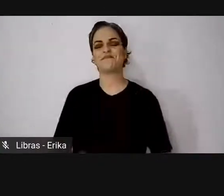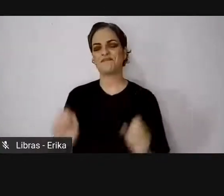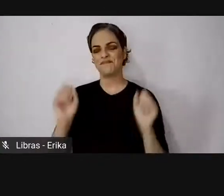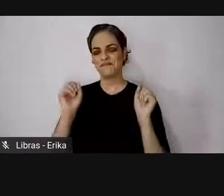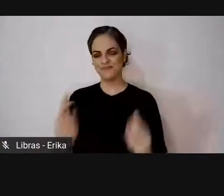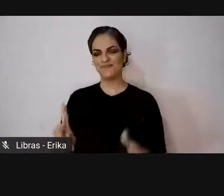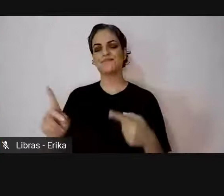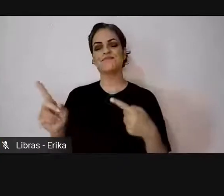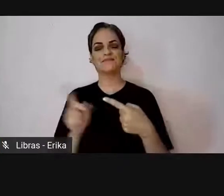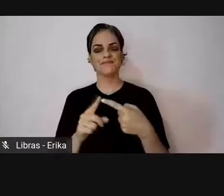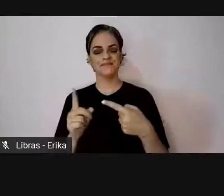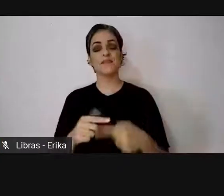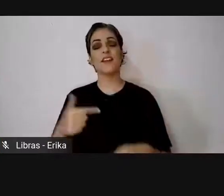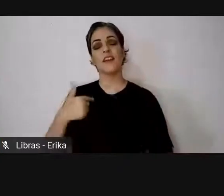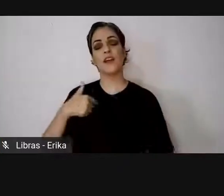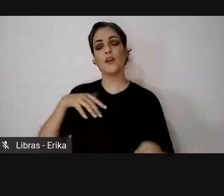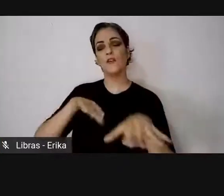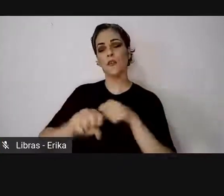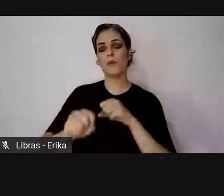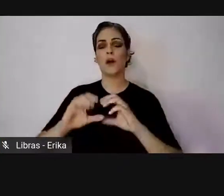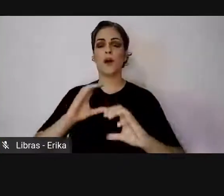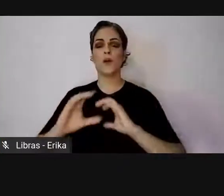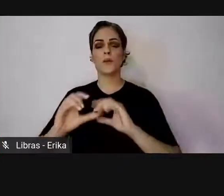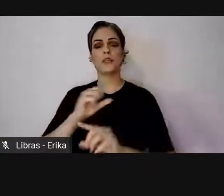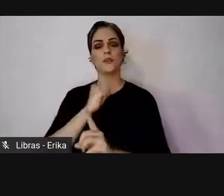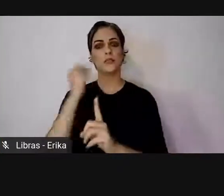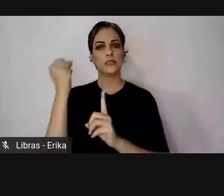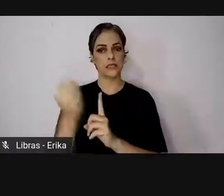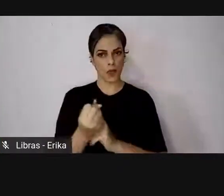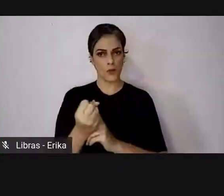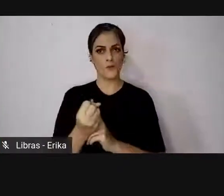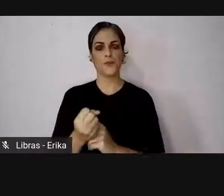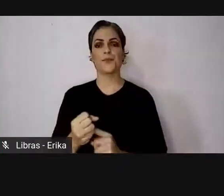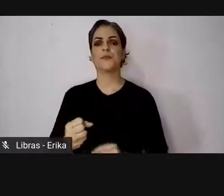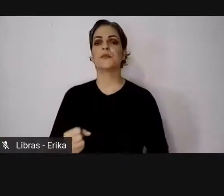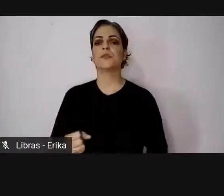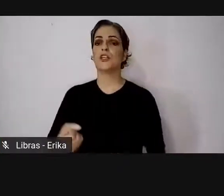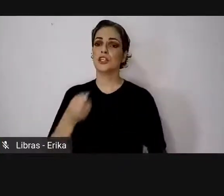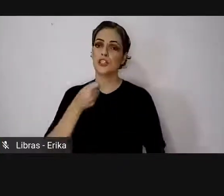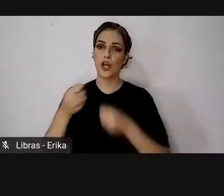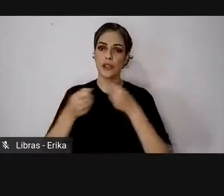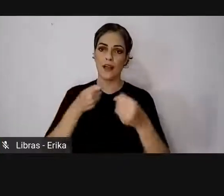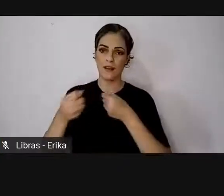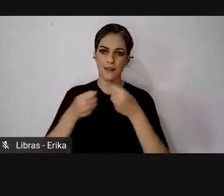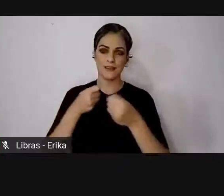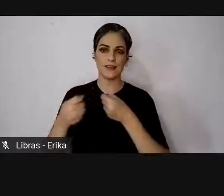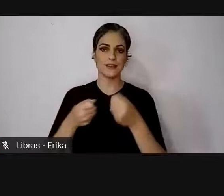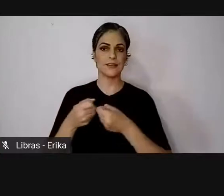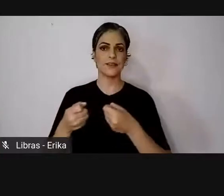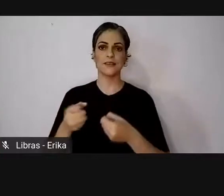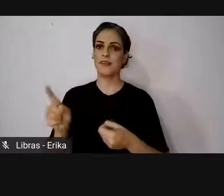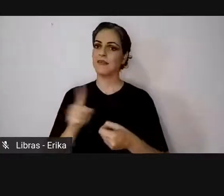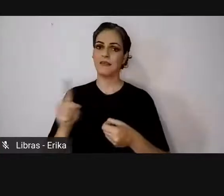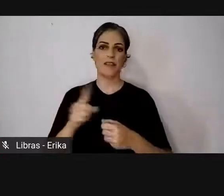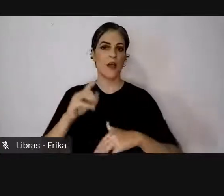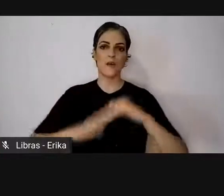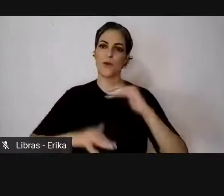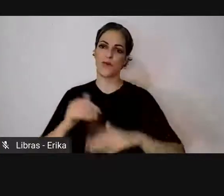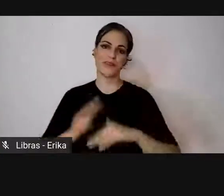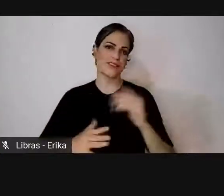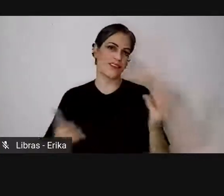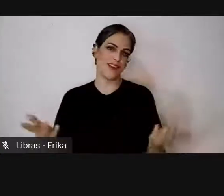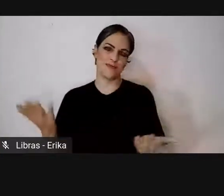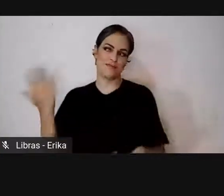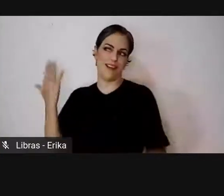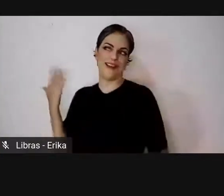eu sou formada em comunicação social, sou jornalista não mais de profissão a essa altura, mas